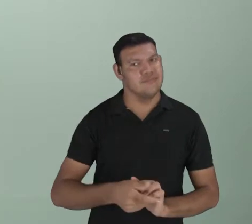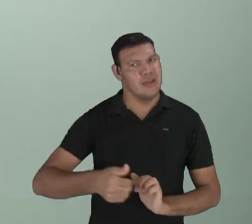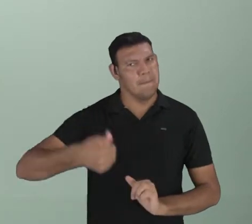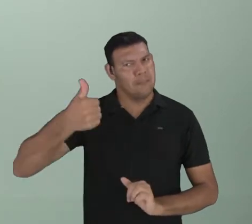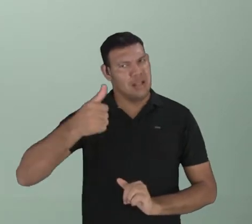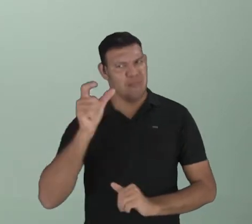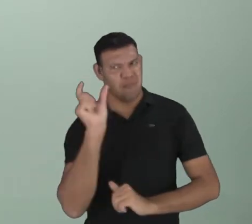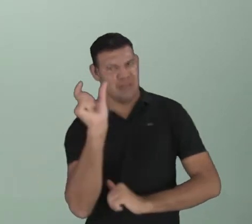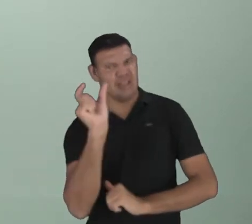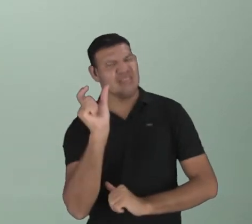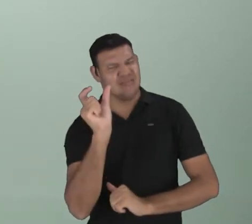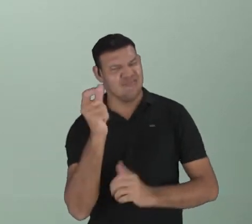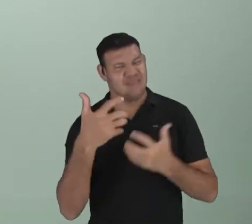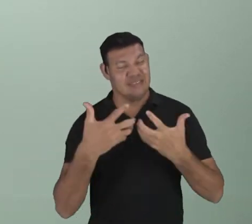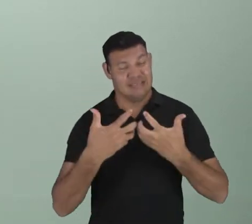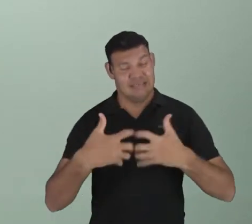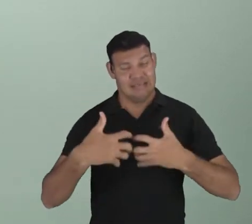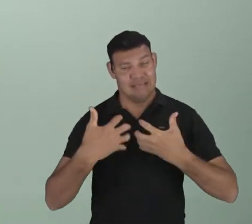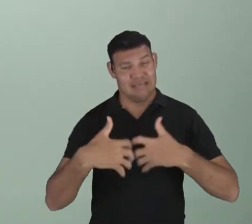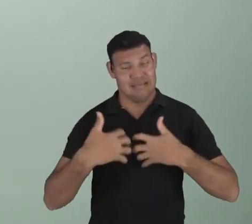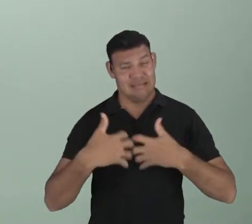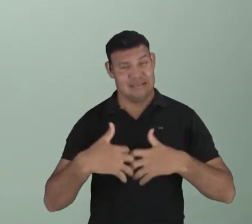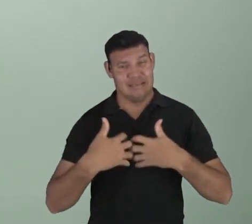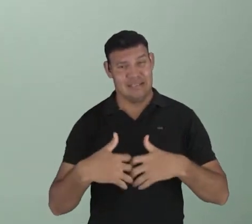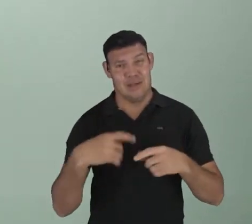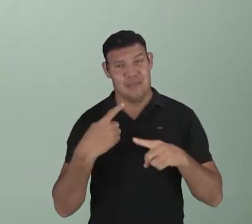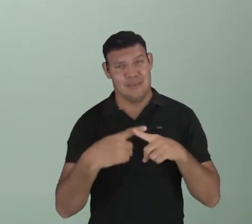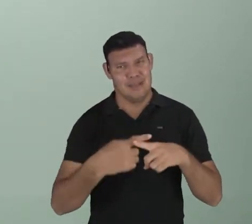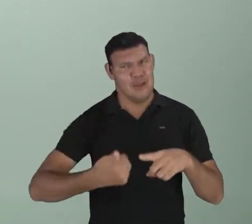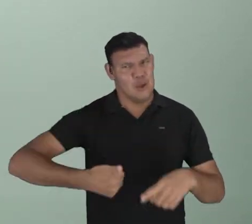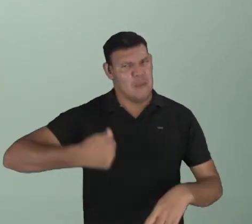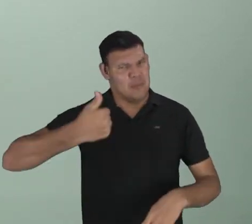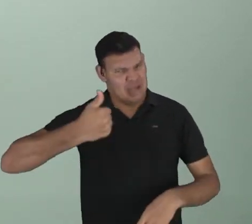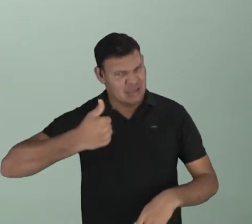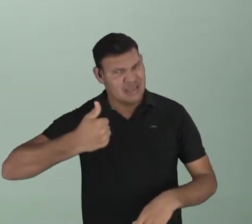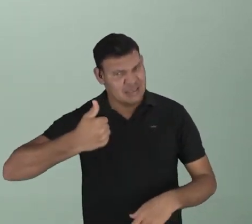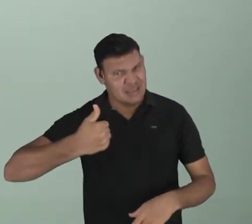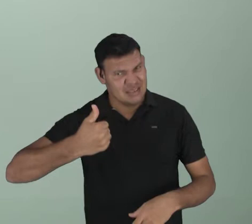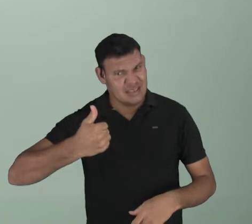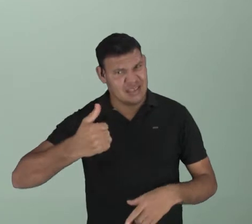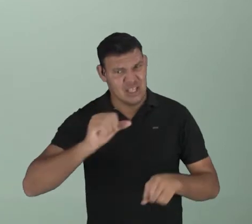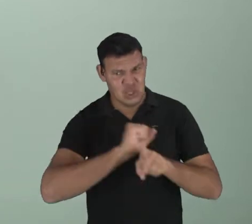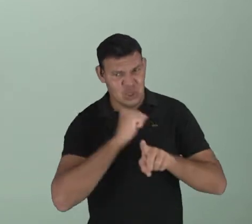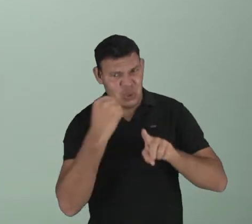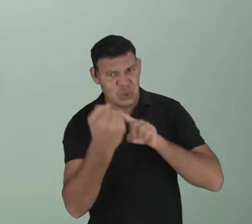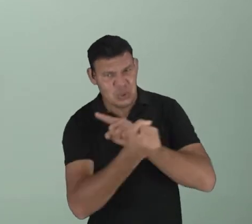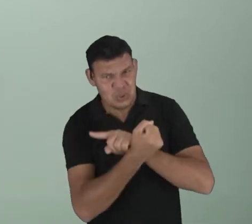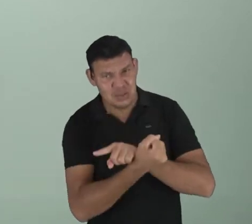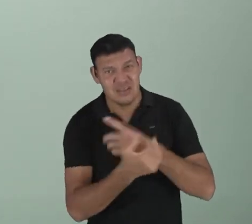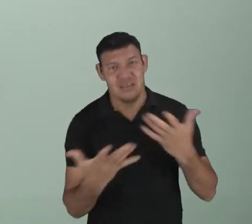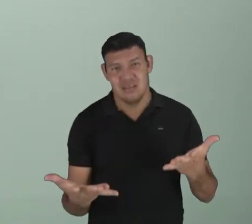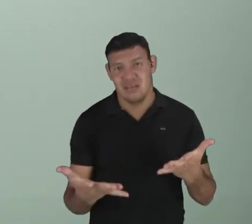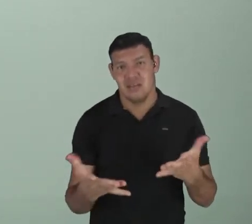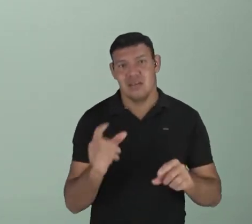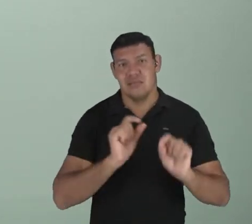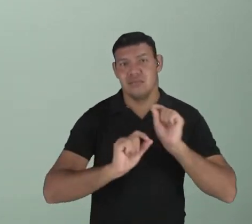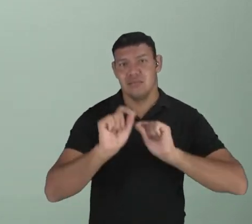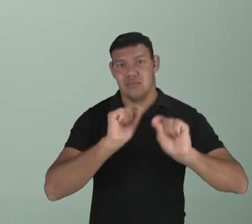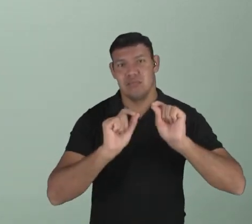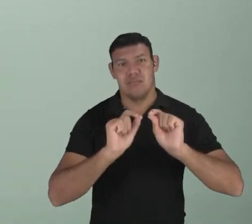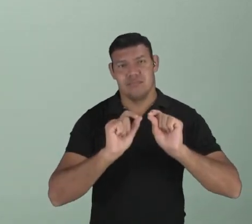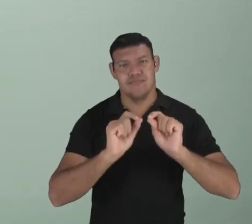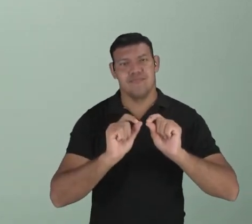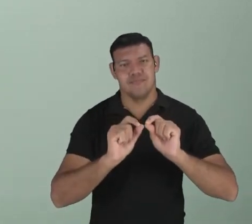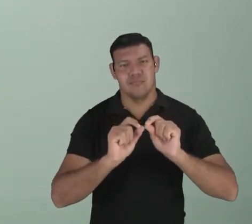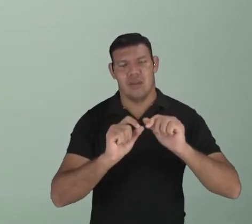um termo um pouco complexo, né? Porque se a gente falar que são as primeiras civilizações, essas sociedades, a gente vai estar dizendo que é uma